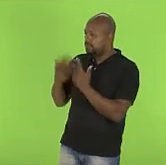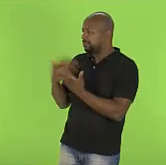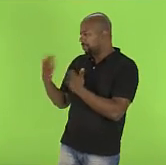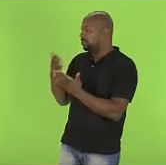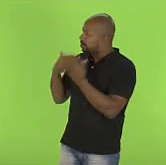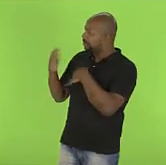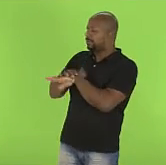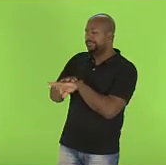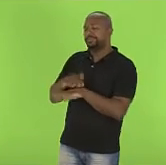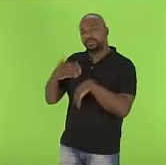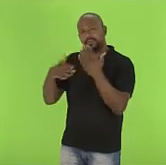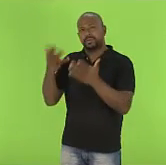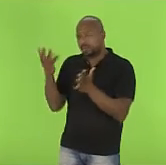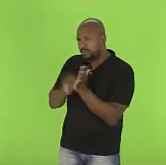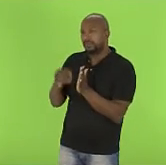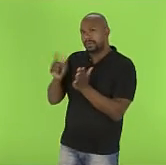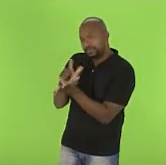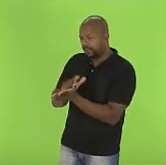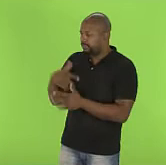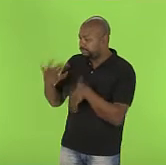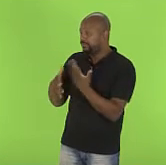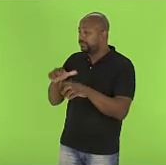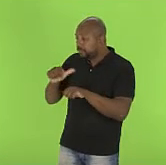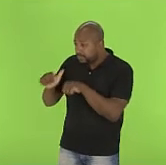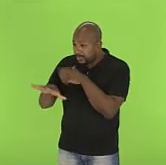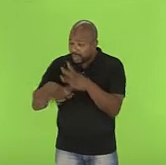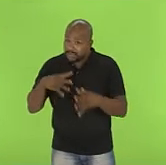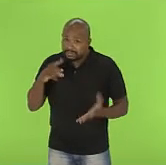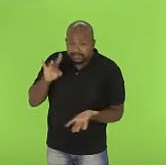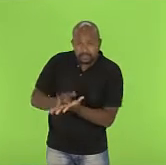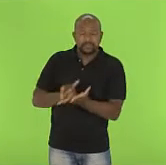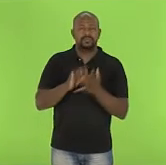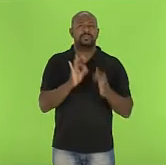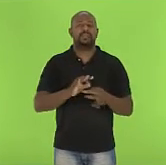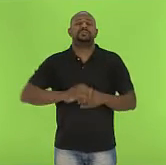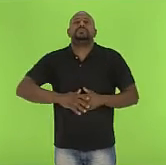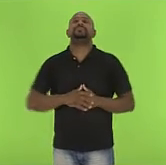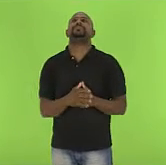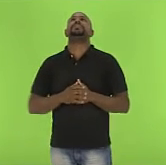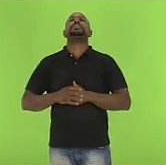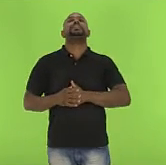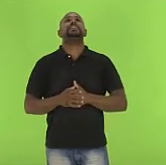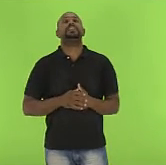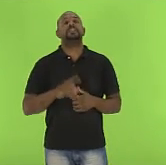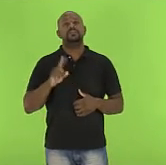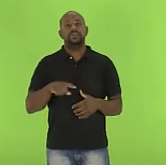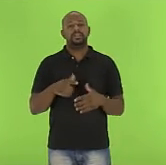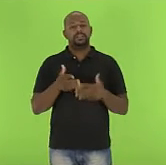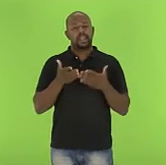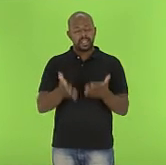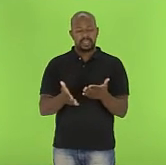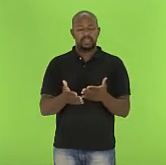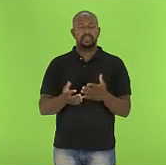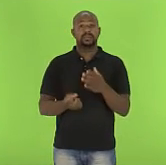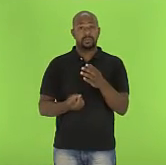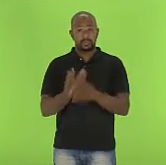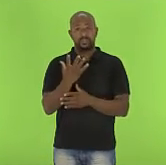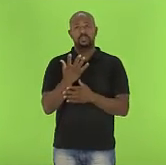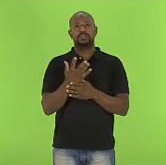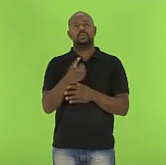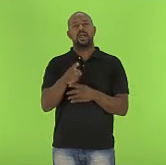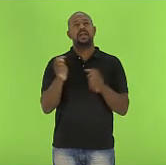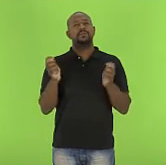semana, para desenvolver o projeto, para colocar ele no papel, para transformar ele em matéria de fato, né? E foi daí